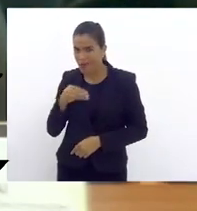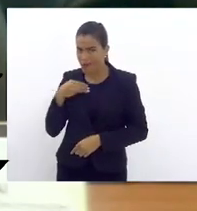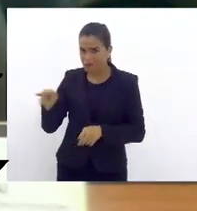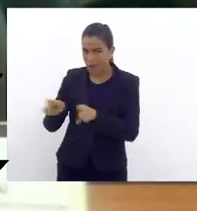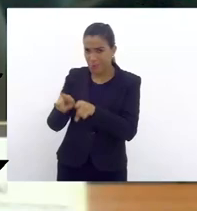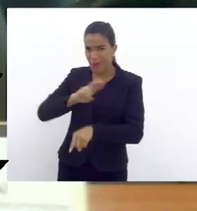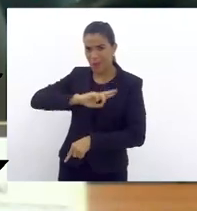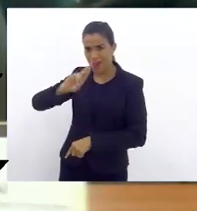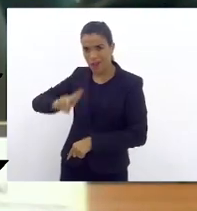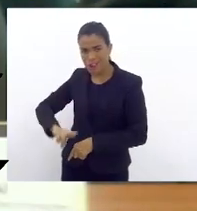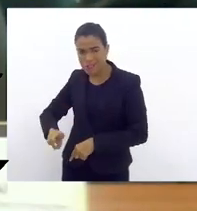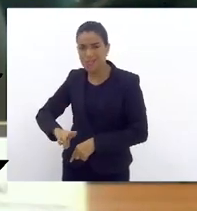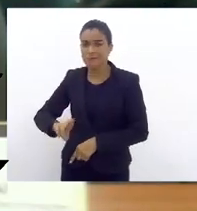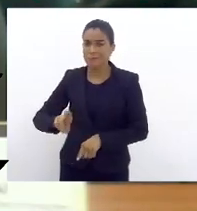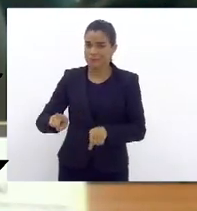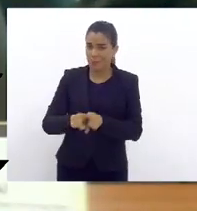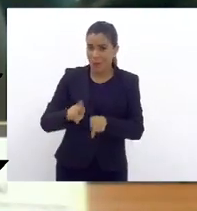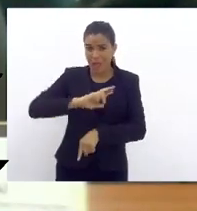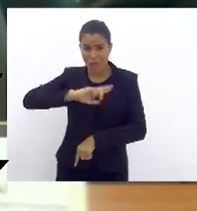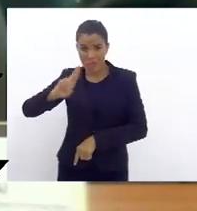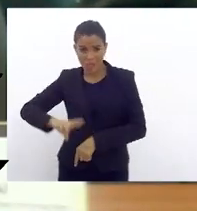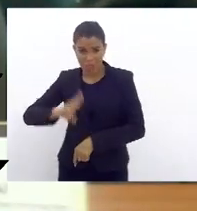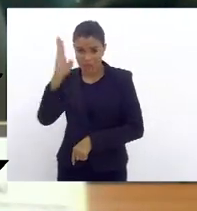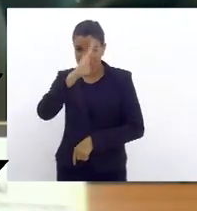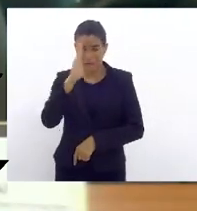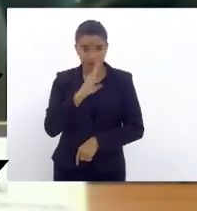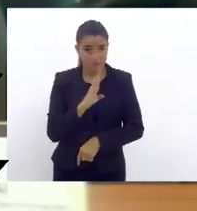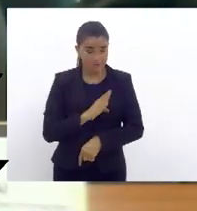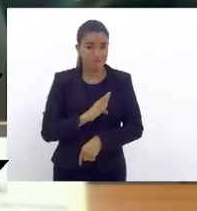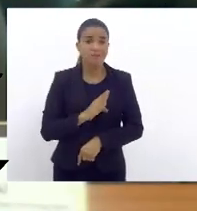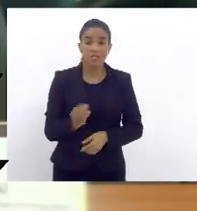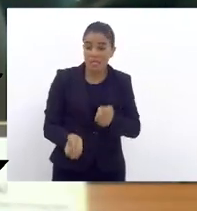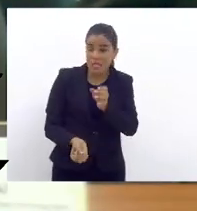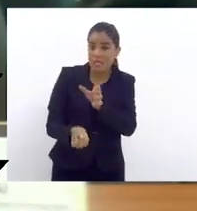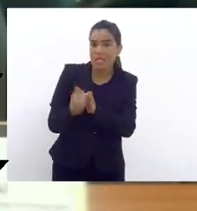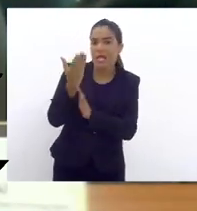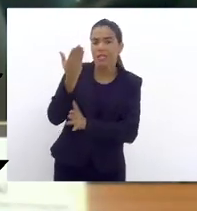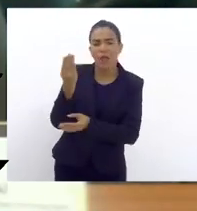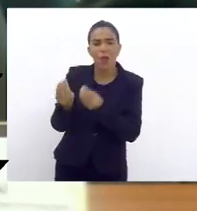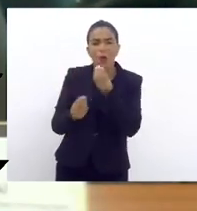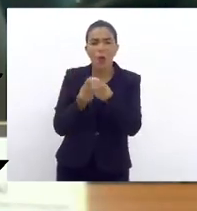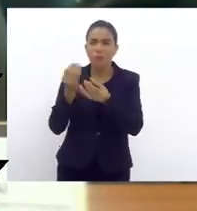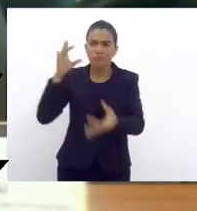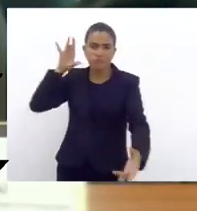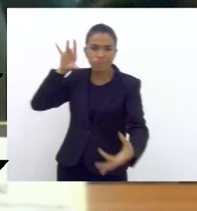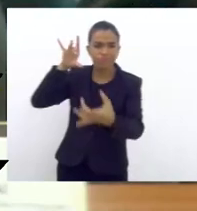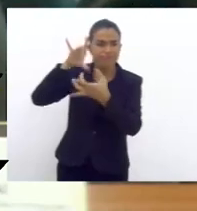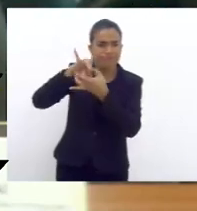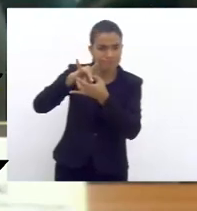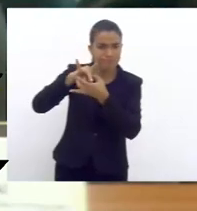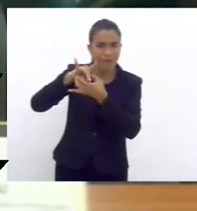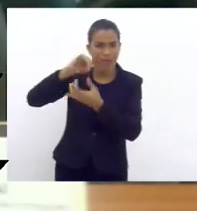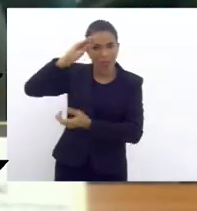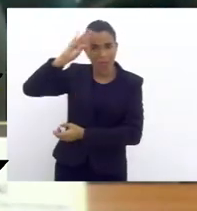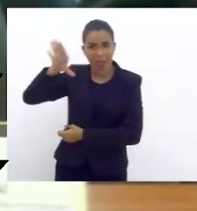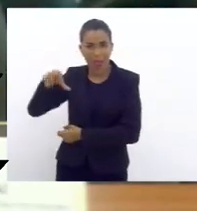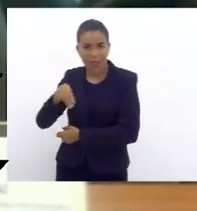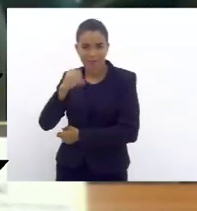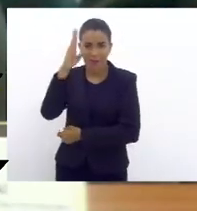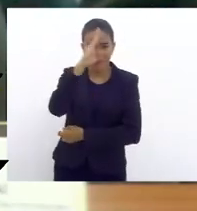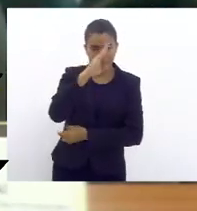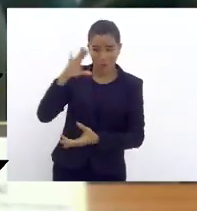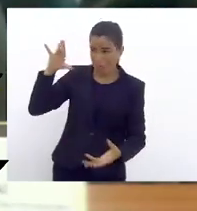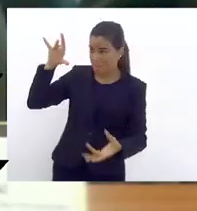religiosidade na idade religiosidade brasileiras que é nasceram através desse sincretismo é que foi Inclusive